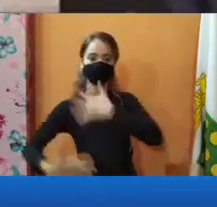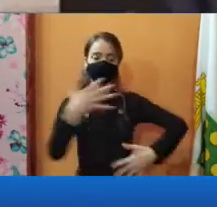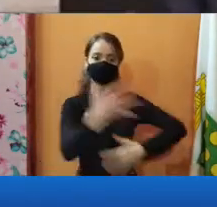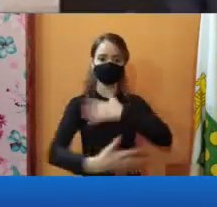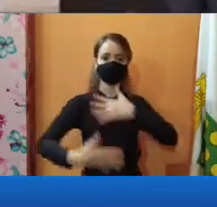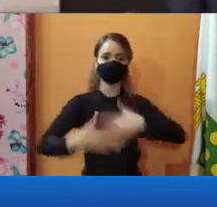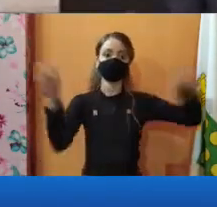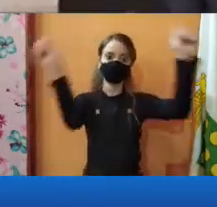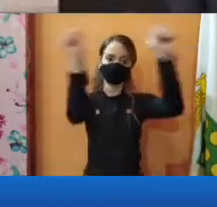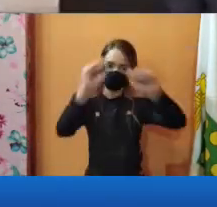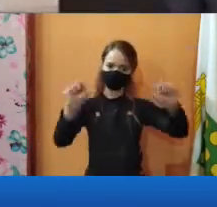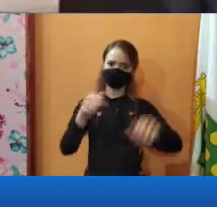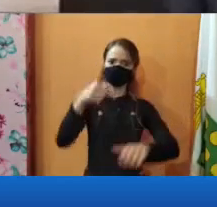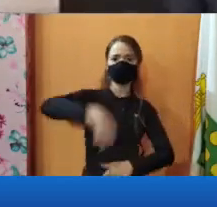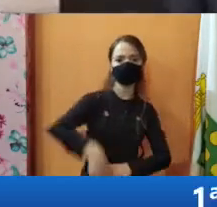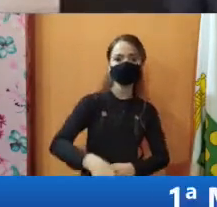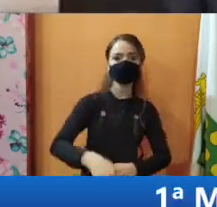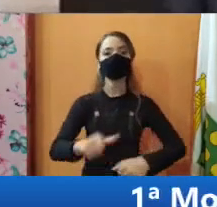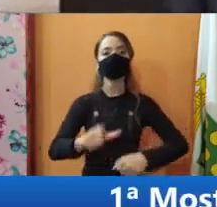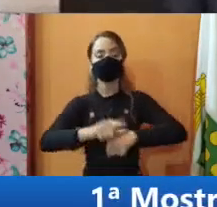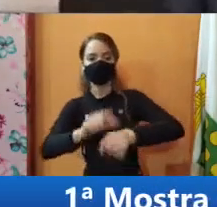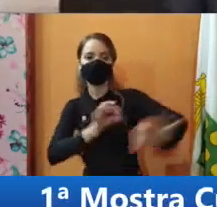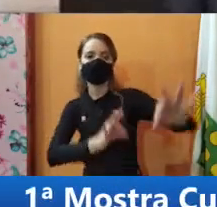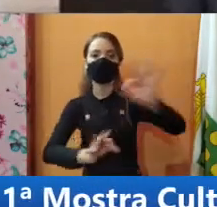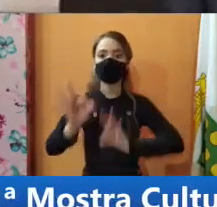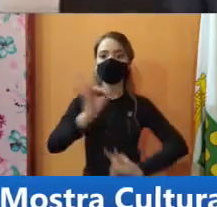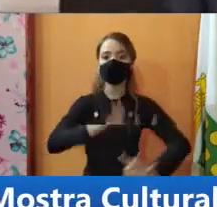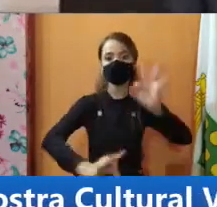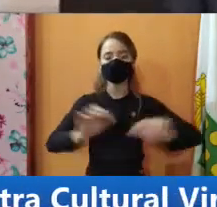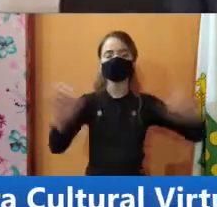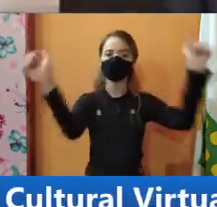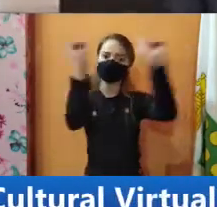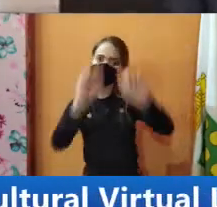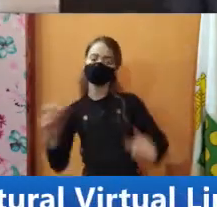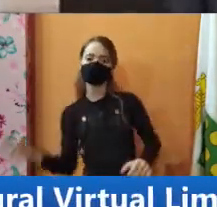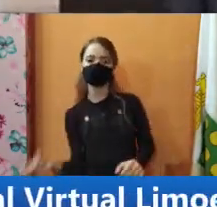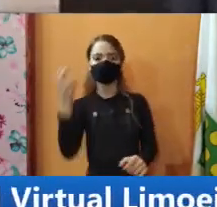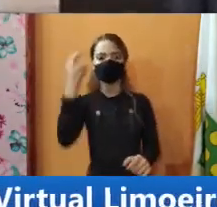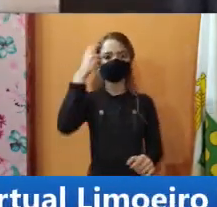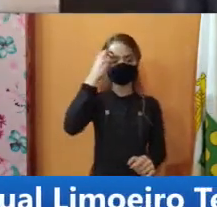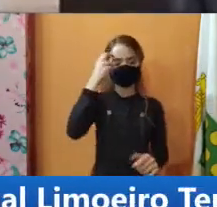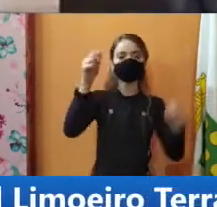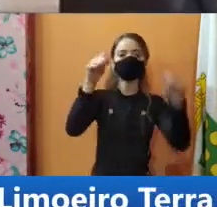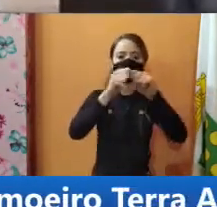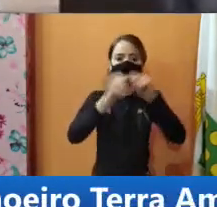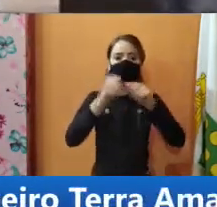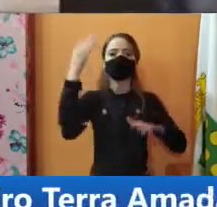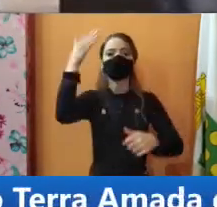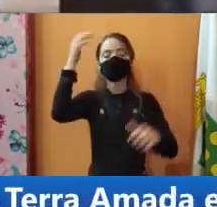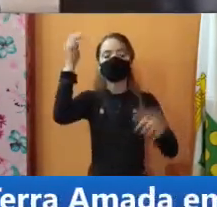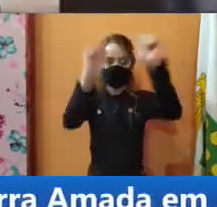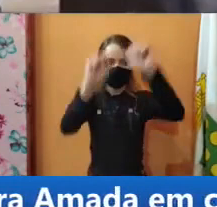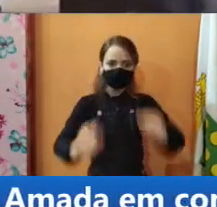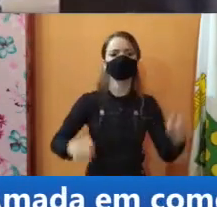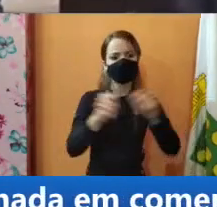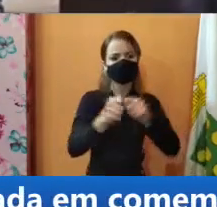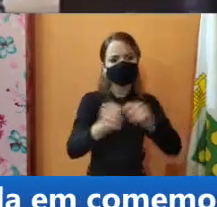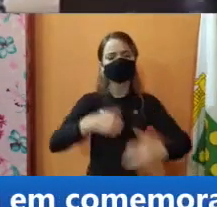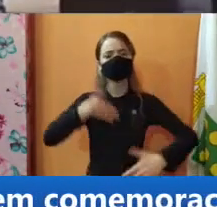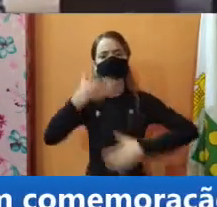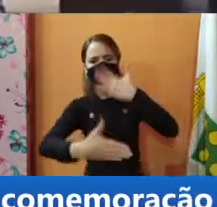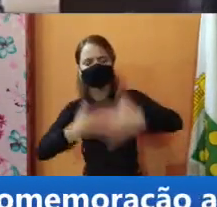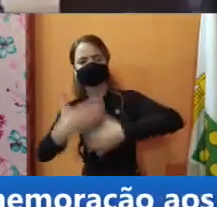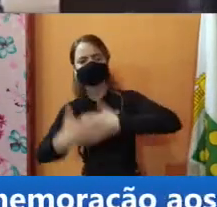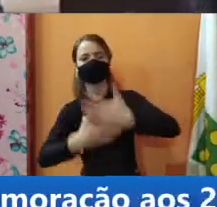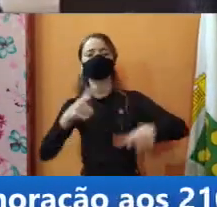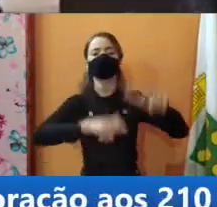como artista em projetos, porque eu acho que projeto de arte e cultura tem que ter o dedo da gente, porque é nossa parte. E